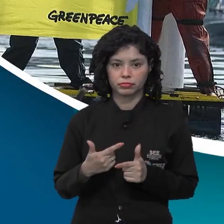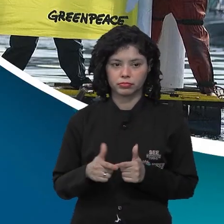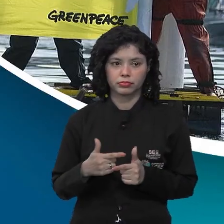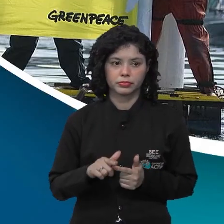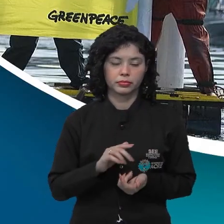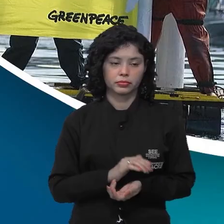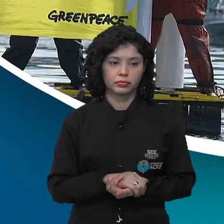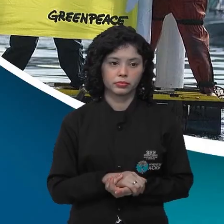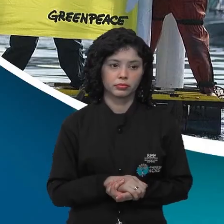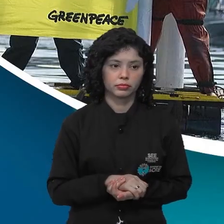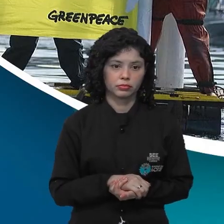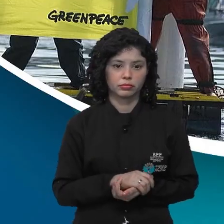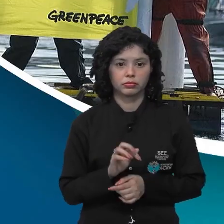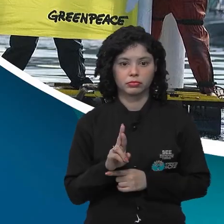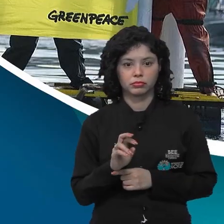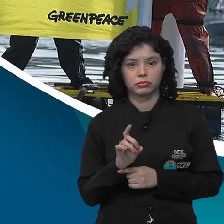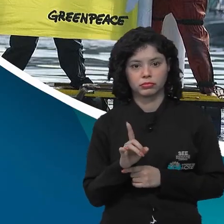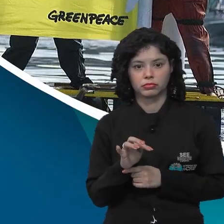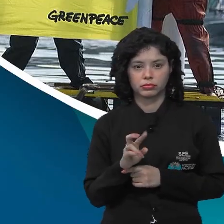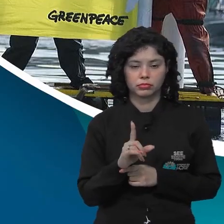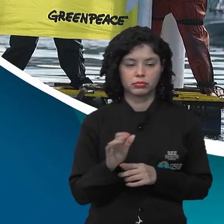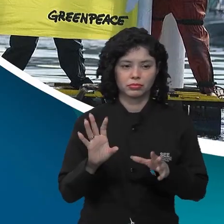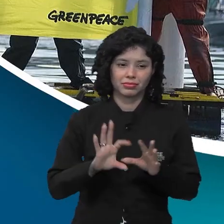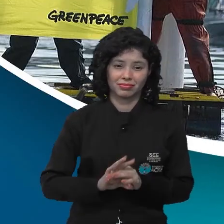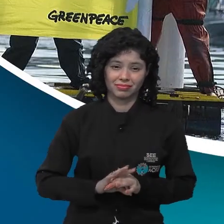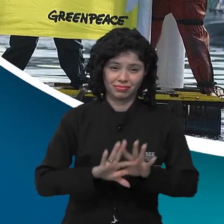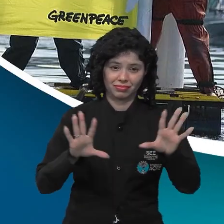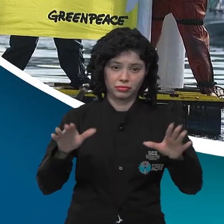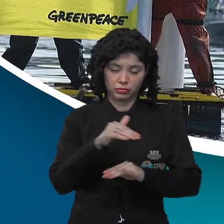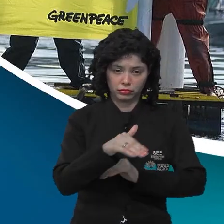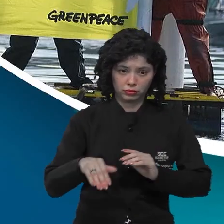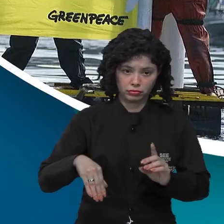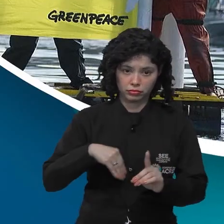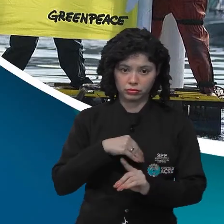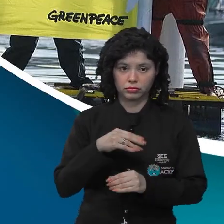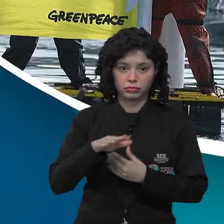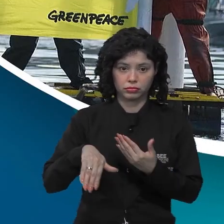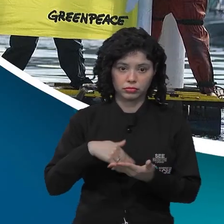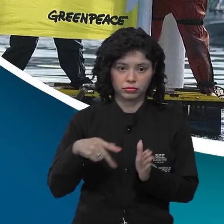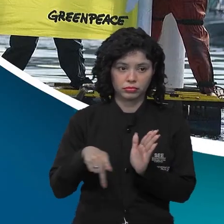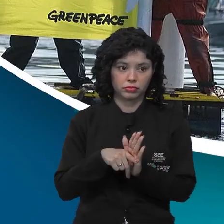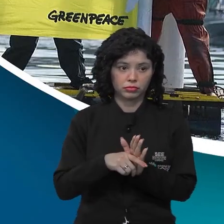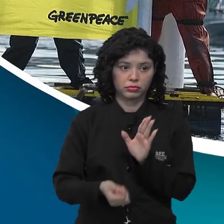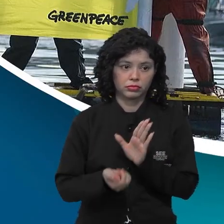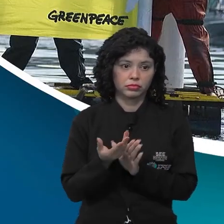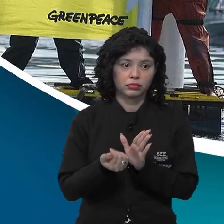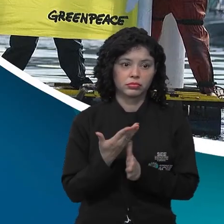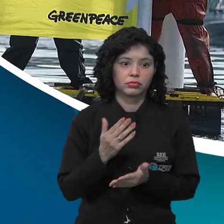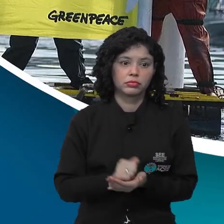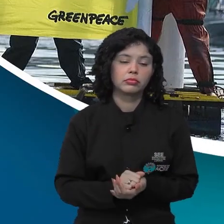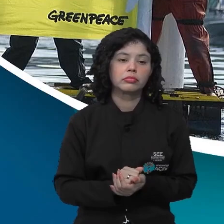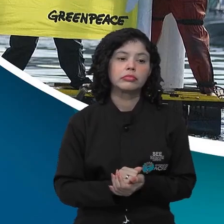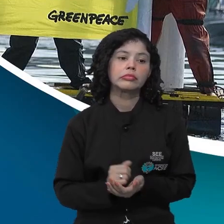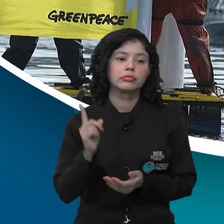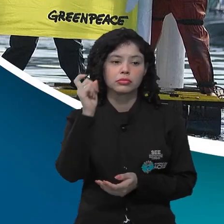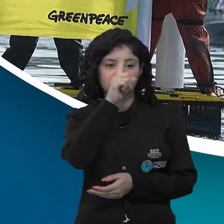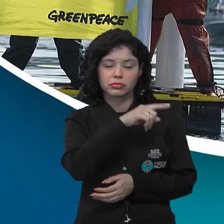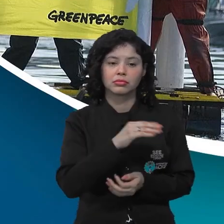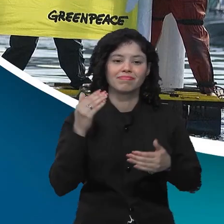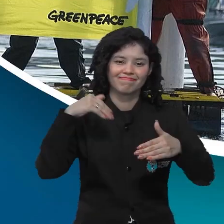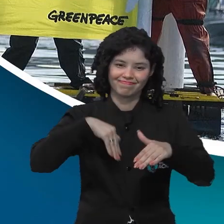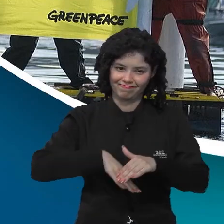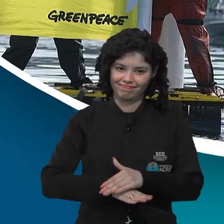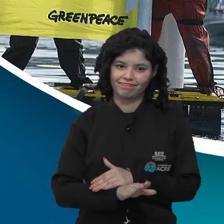ali e toda a radiação que é liberada ali ao entorno, né, gente? Então, tem essa geração de resíduos radioativos e também